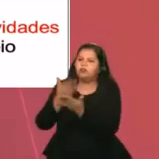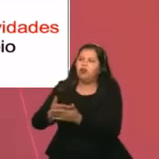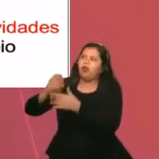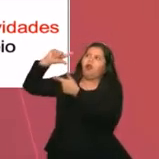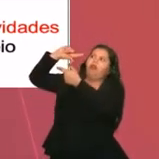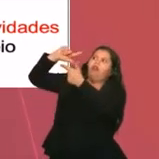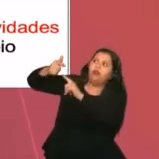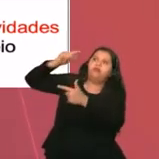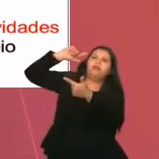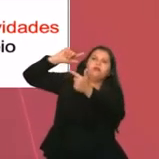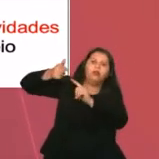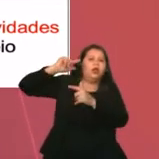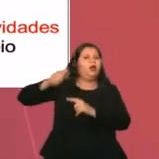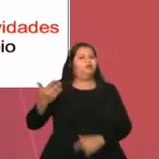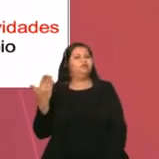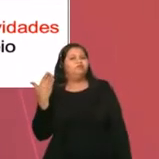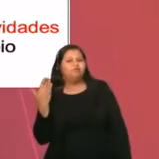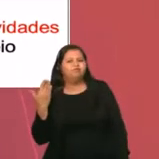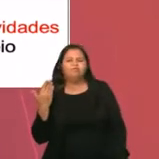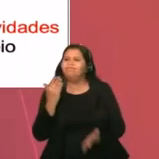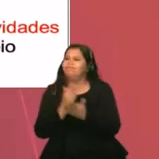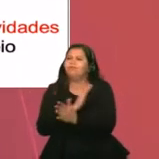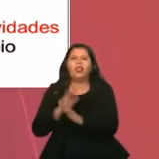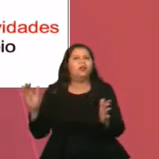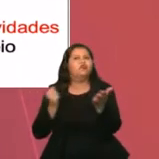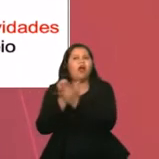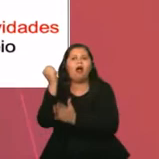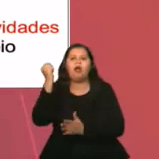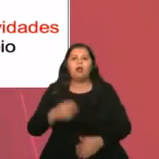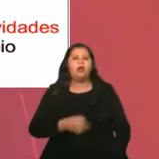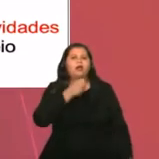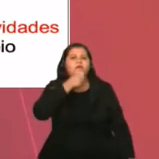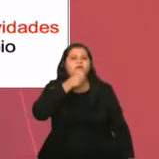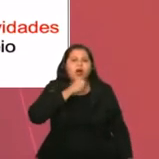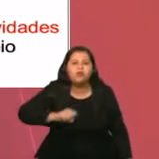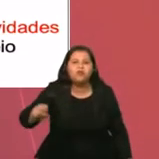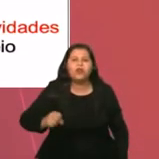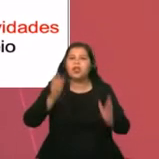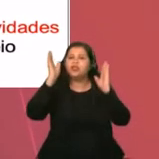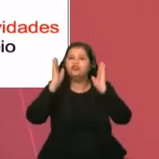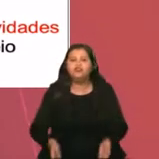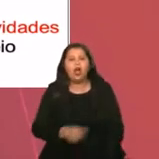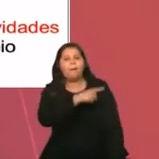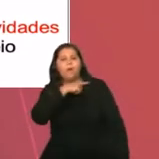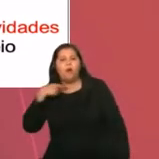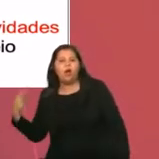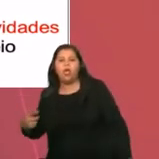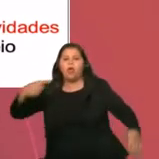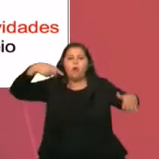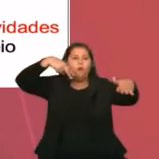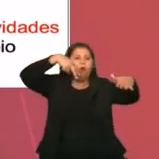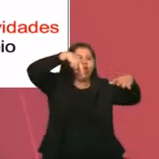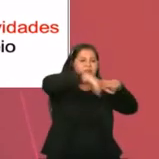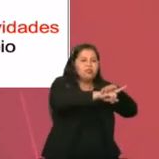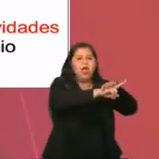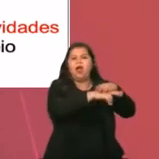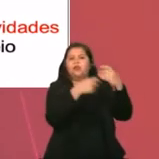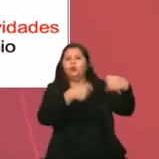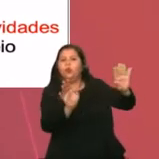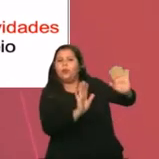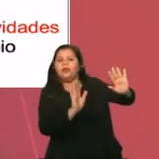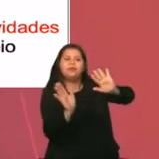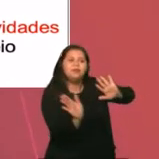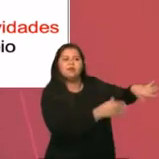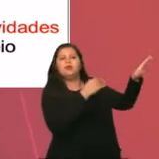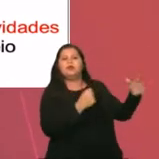que nós que nós vimos aqui gente não existe mais Paulo Freire tá morto enterrado e não é mais necessário vamos